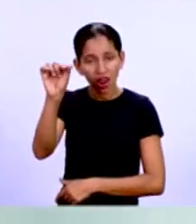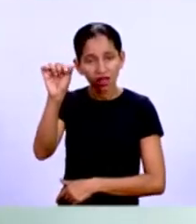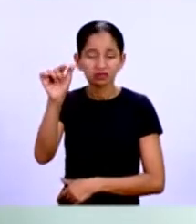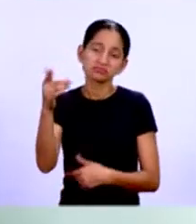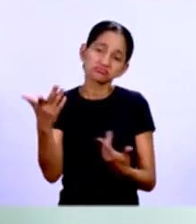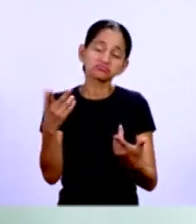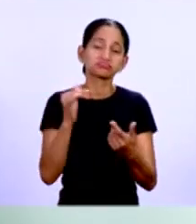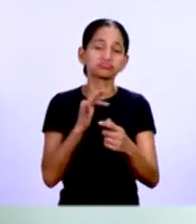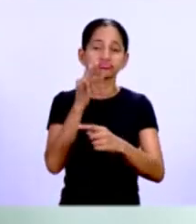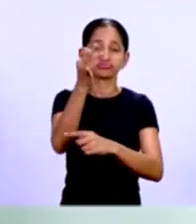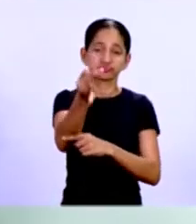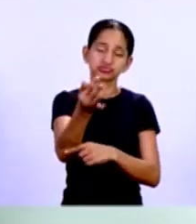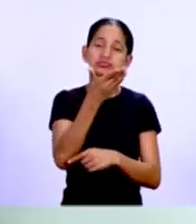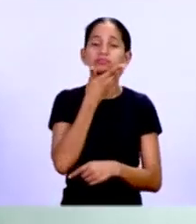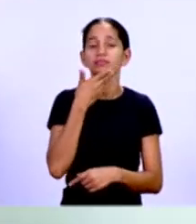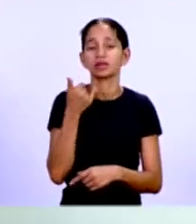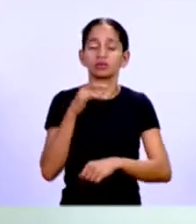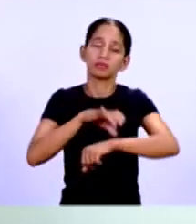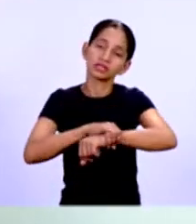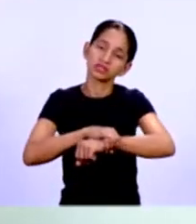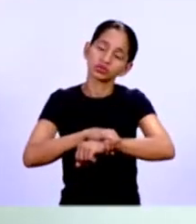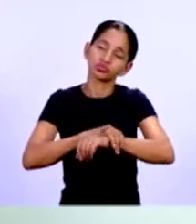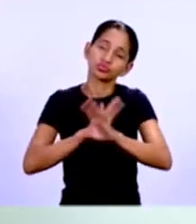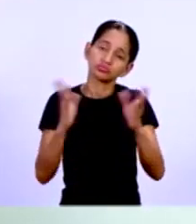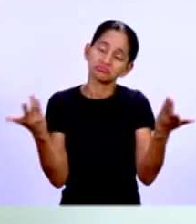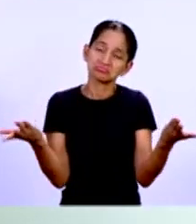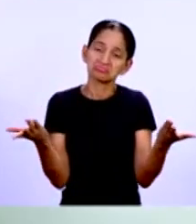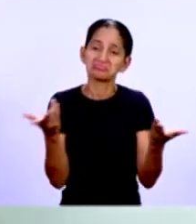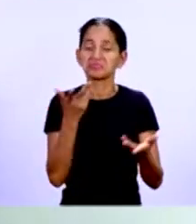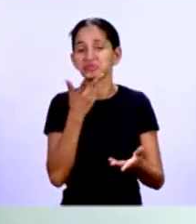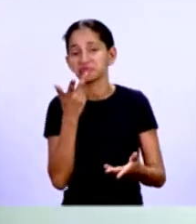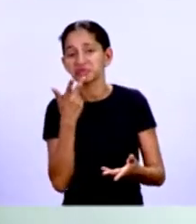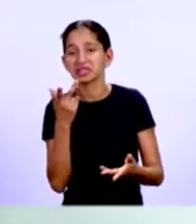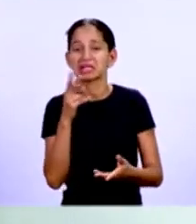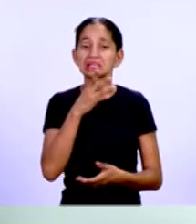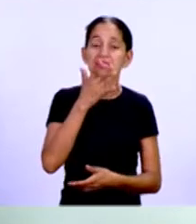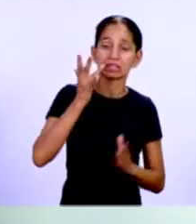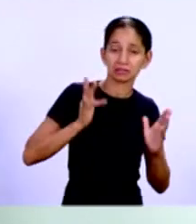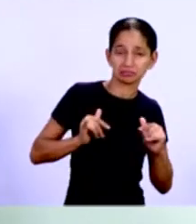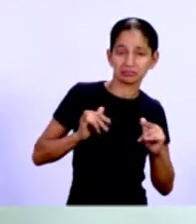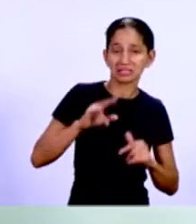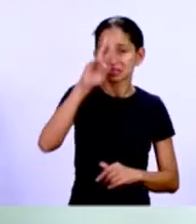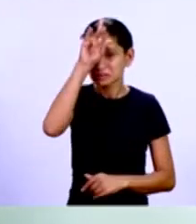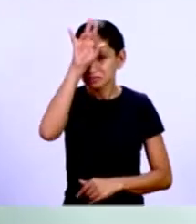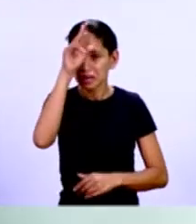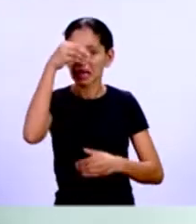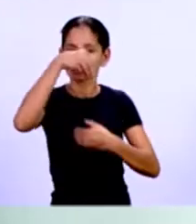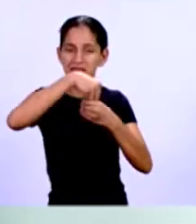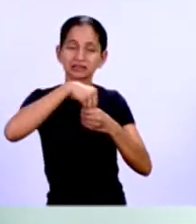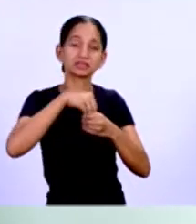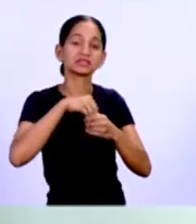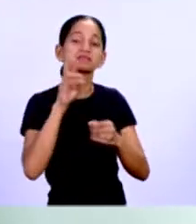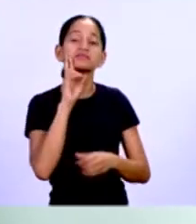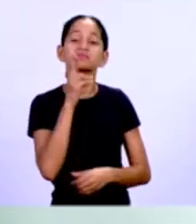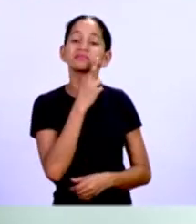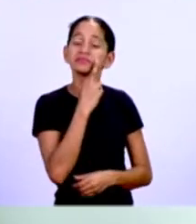comprando dólar futuro. Se a gente está falando a questão da higiene, né, a baratinha lá no restaurante, você pode fazer